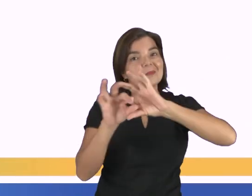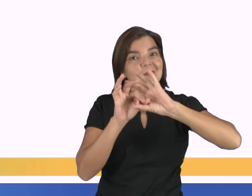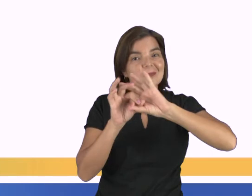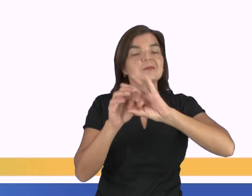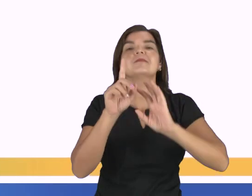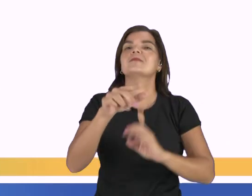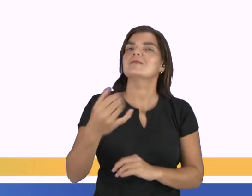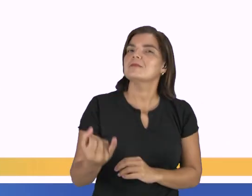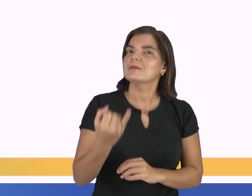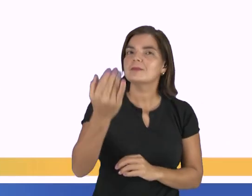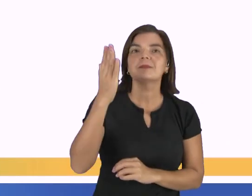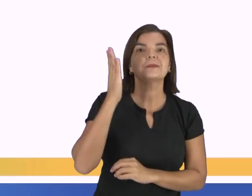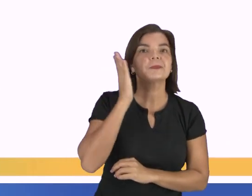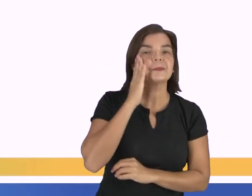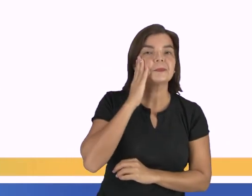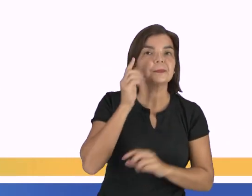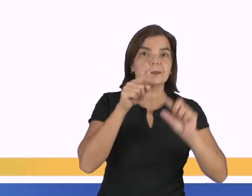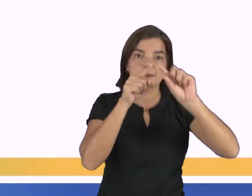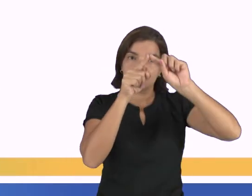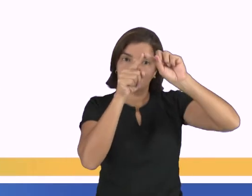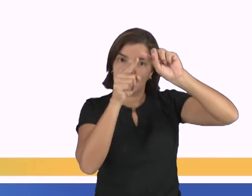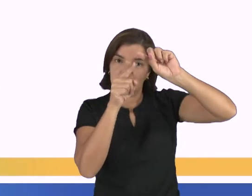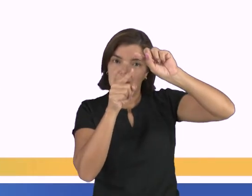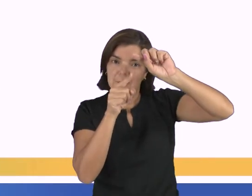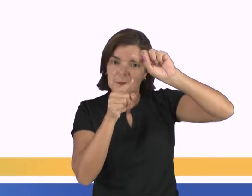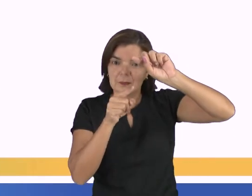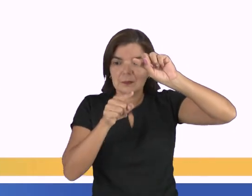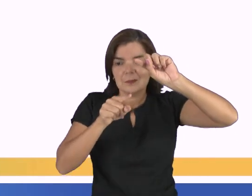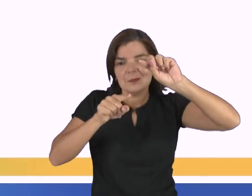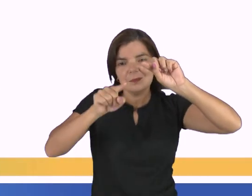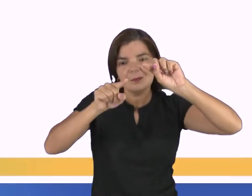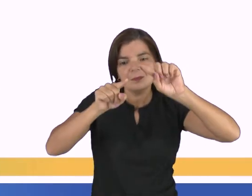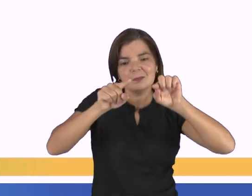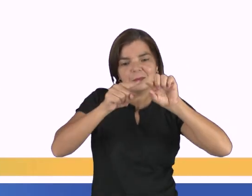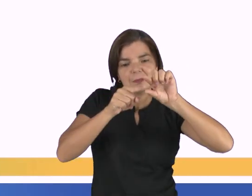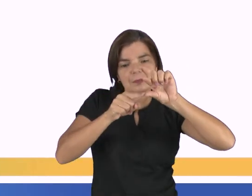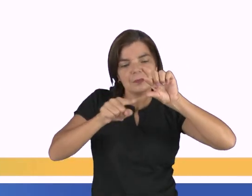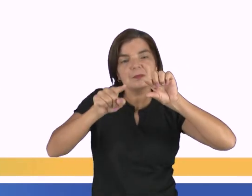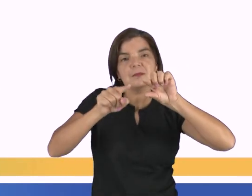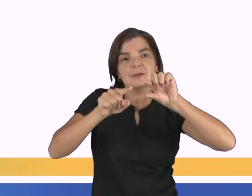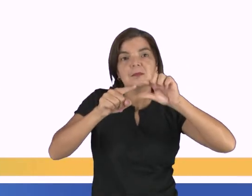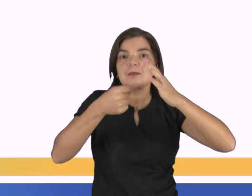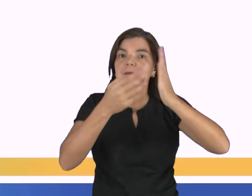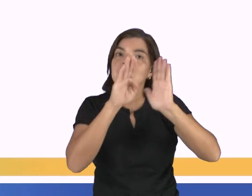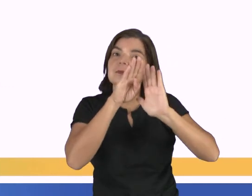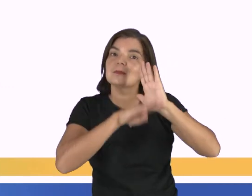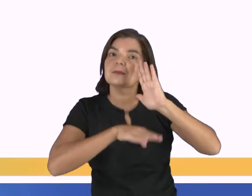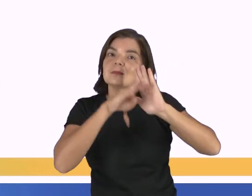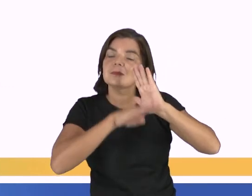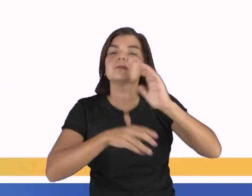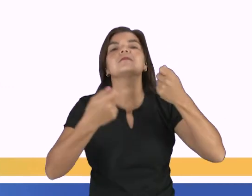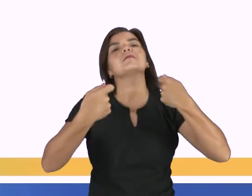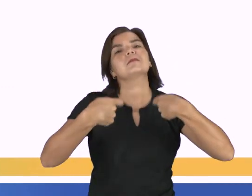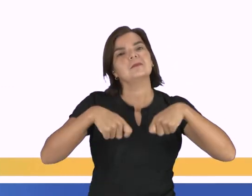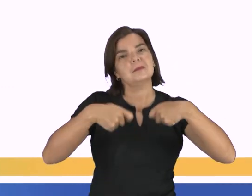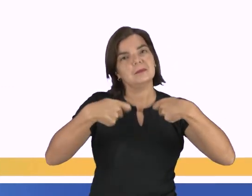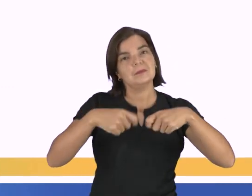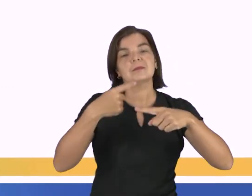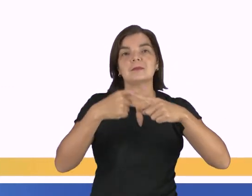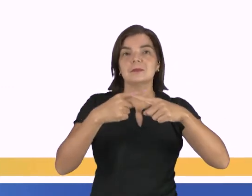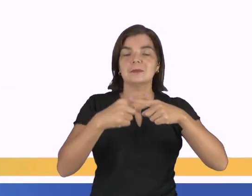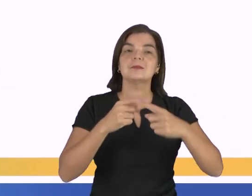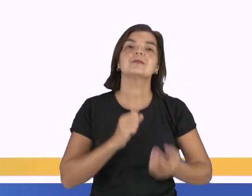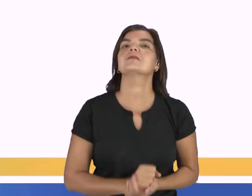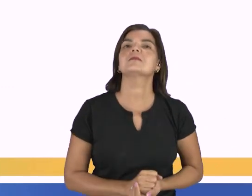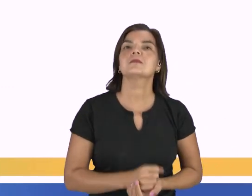Então, é importante tu entender que quando ele desce, aquela partezinha que sobe ali, ela vai ser subtraída. Ela precisa ser subtraída da